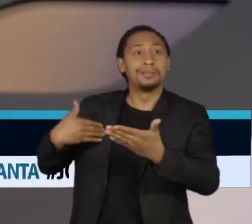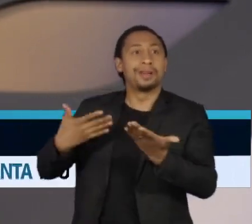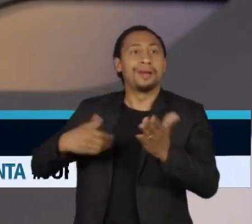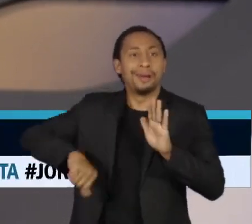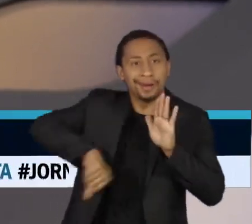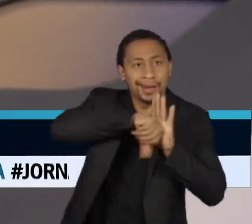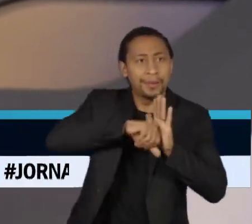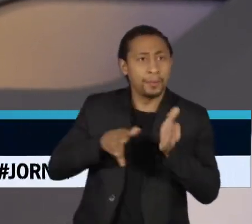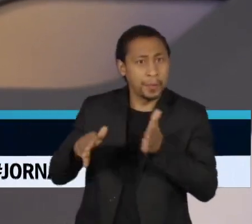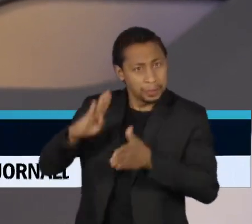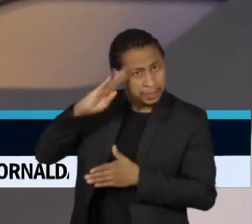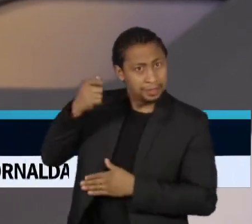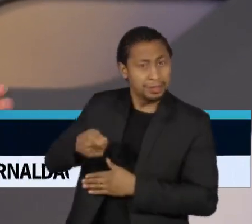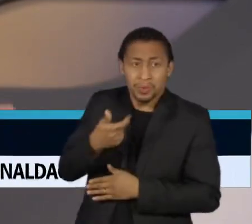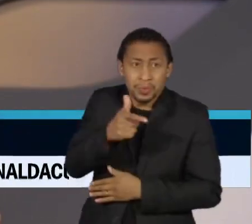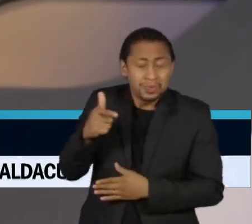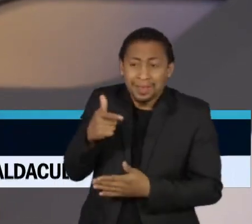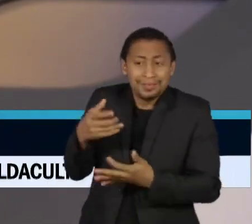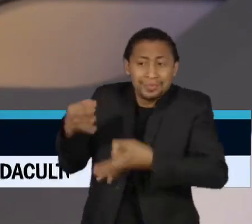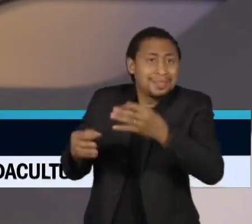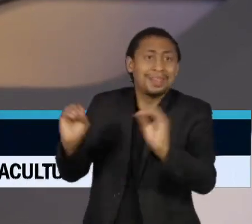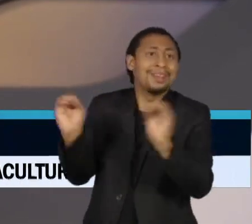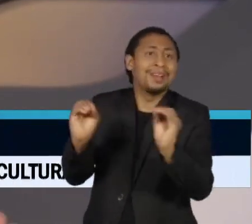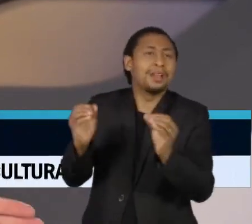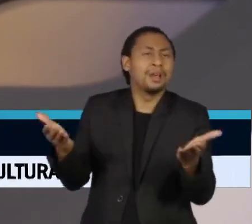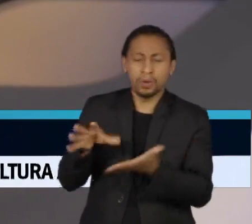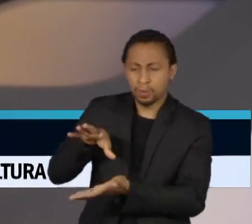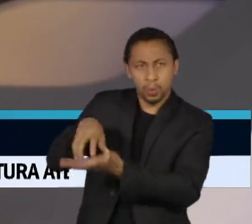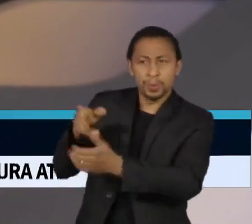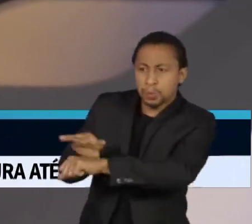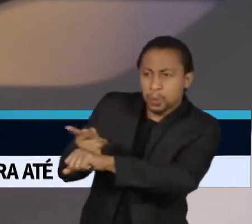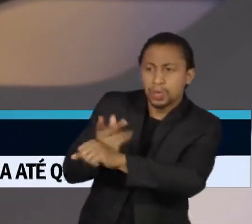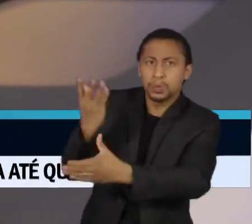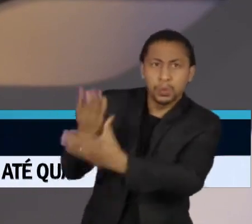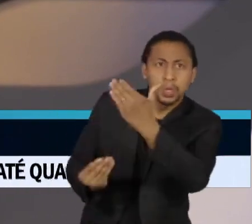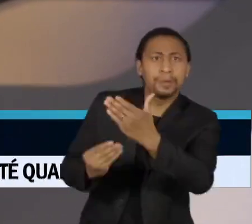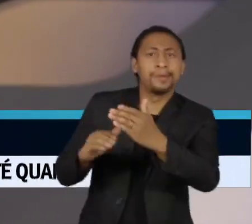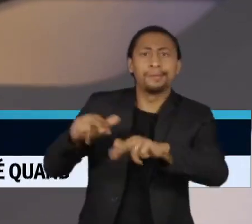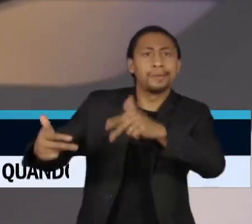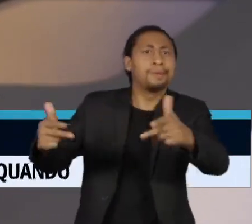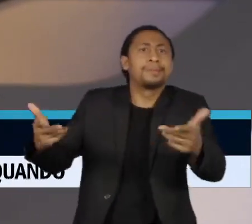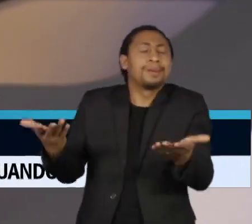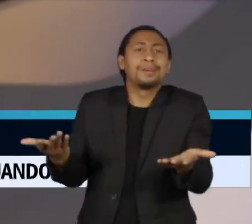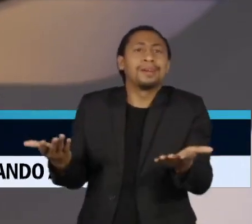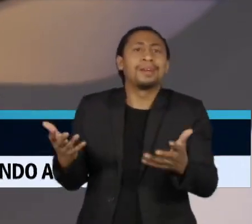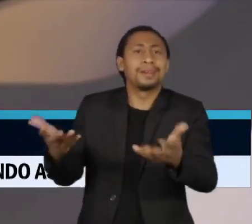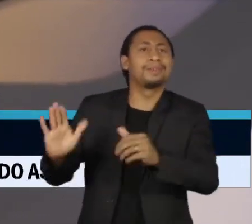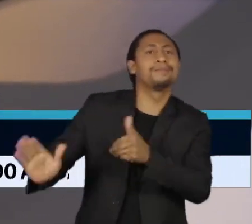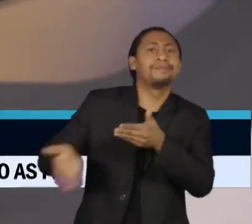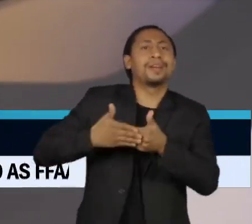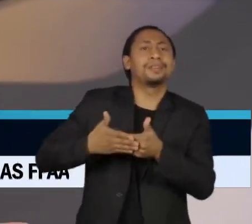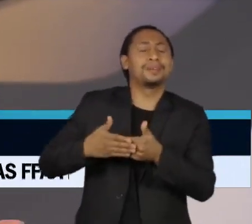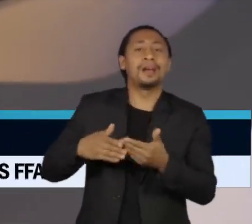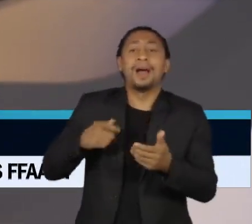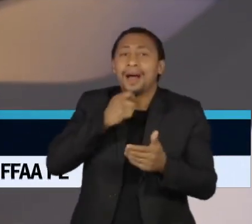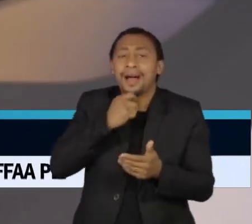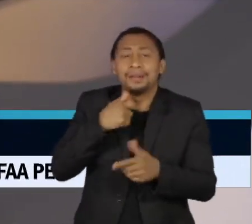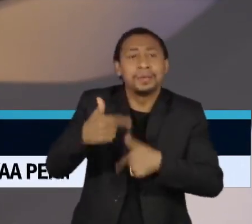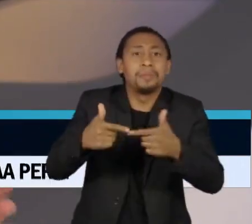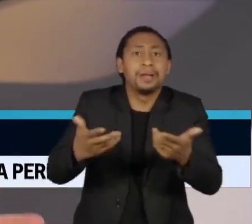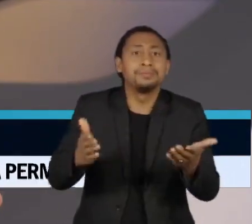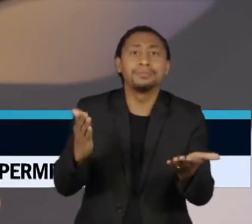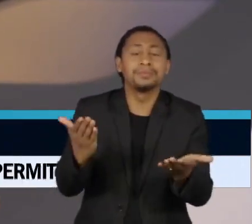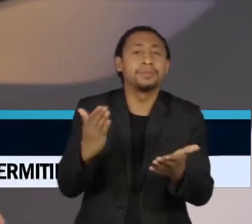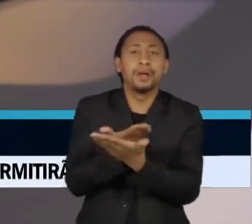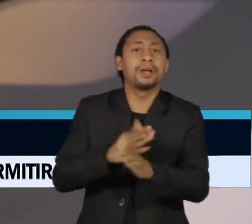na ditadura militar, e agora eles querem encerrar o trabalho da comissão antes que eles estejam concluídos. Você tem ainda muita gente desaparecida que as famílias não